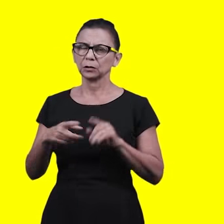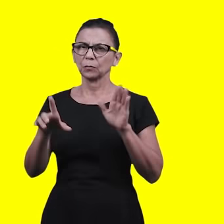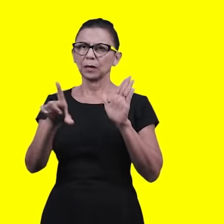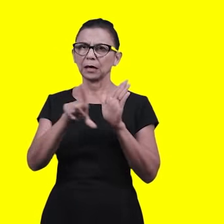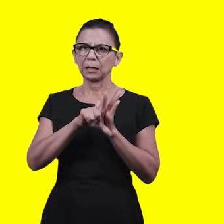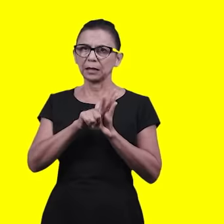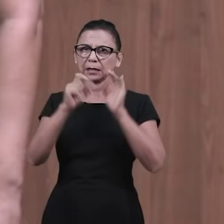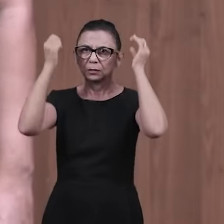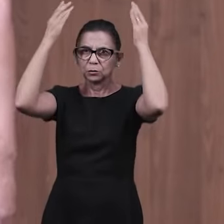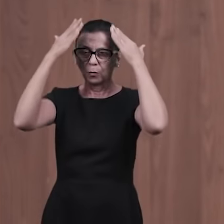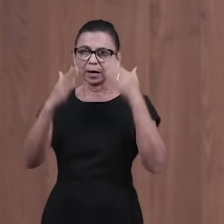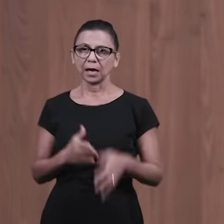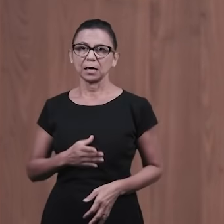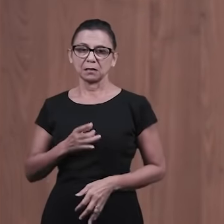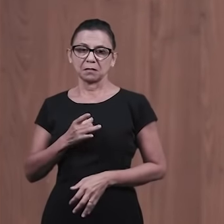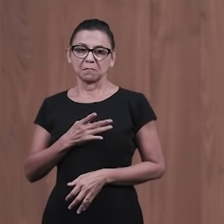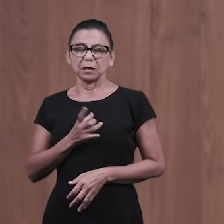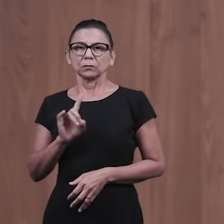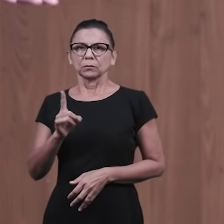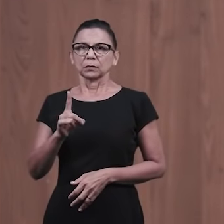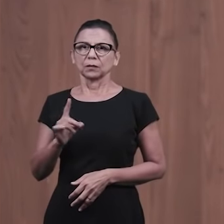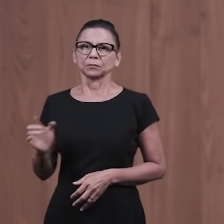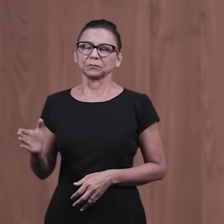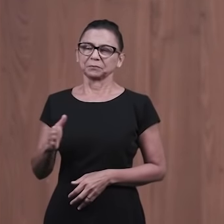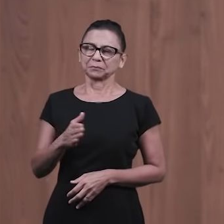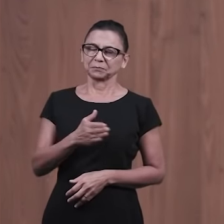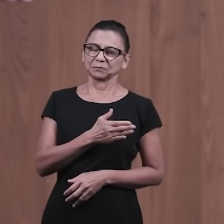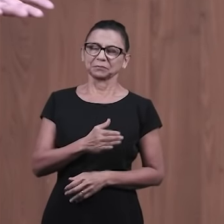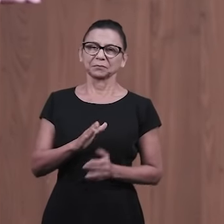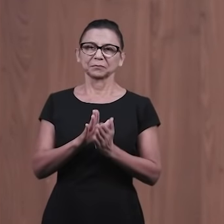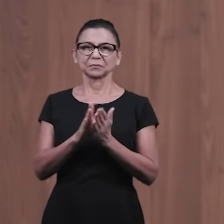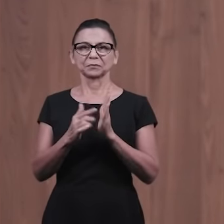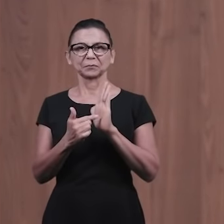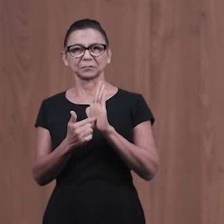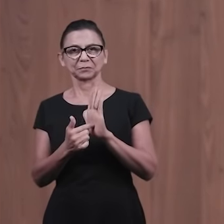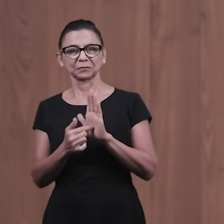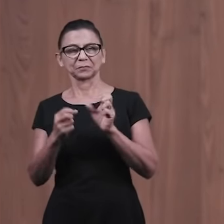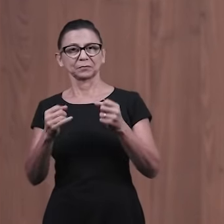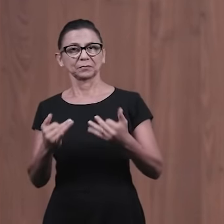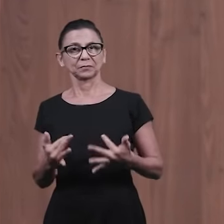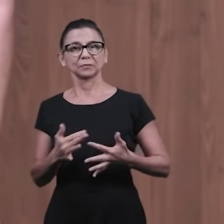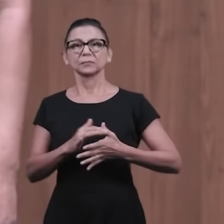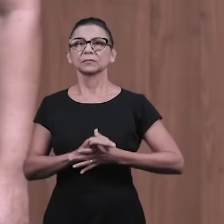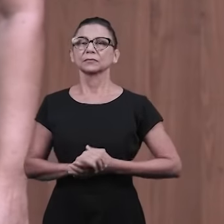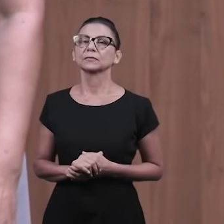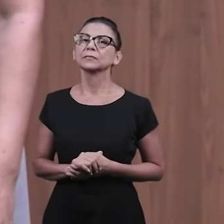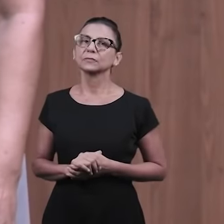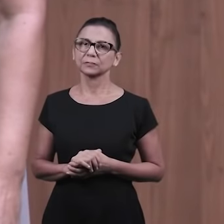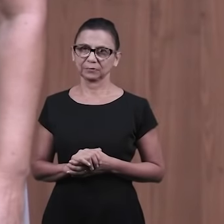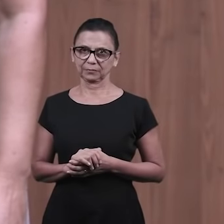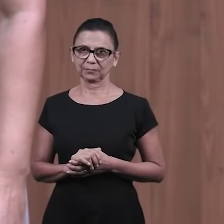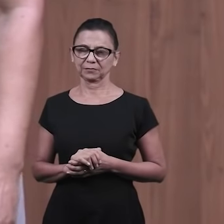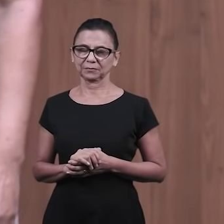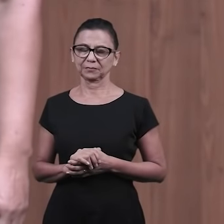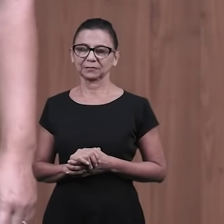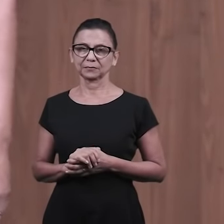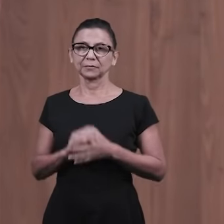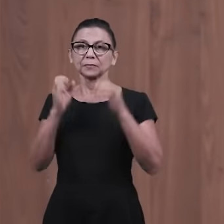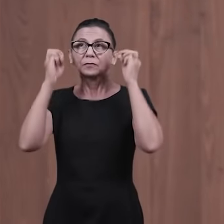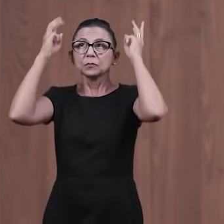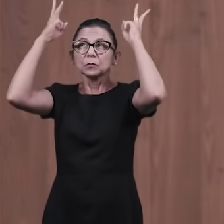versículo 23. A palavra de Deus nos conta que Moisés era filho de Arão e Joquebede.